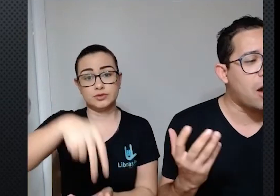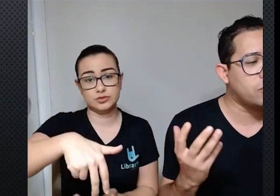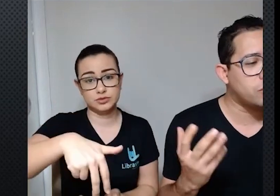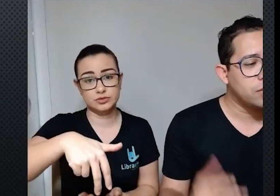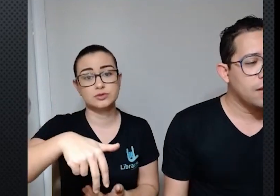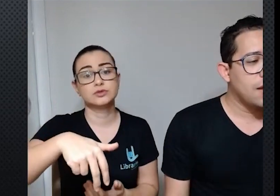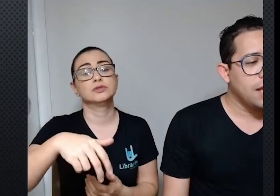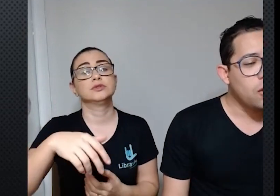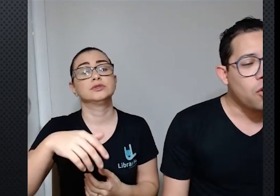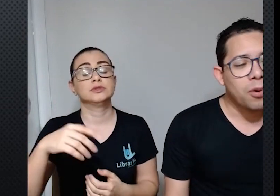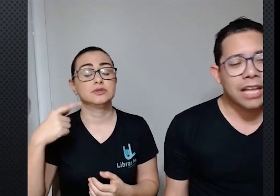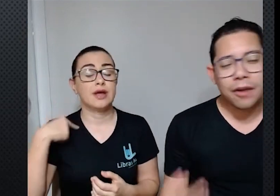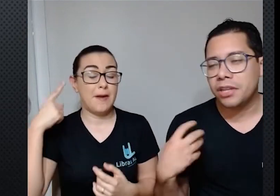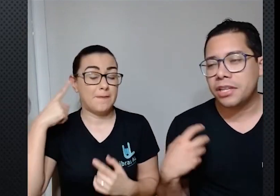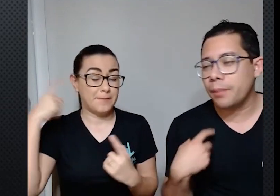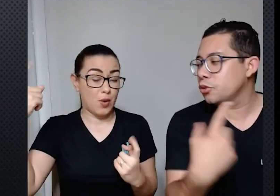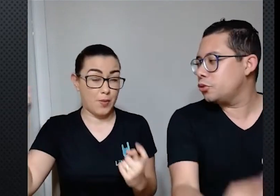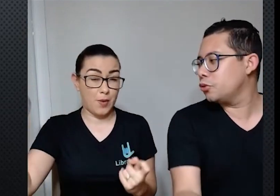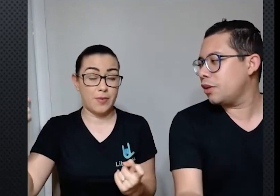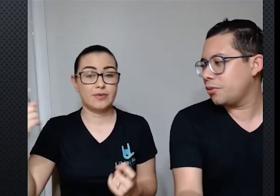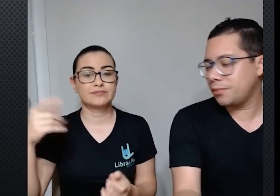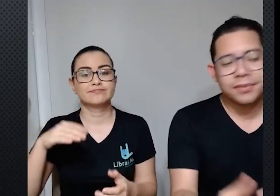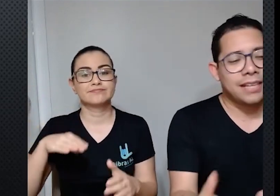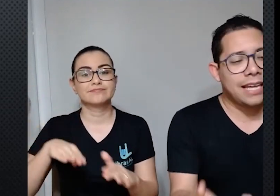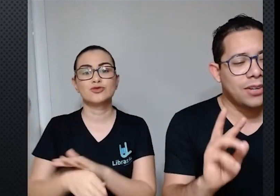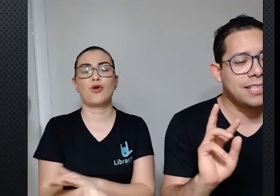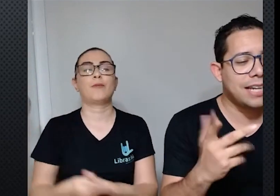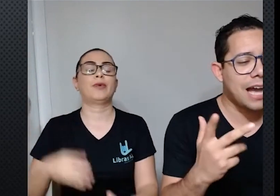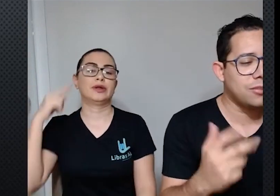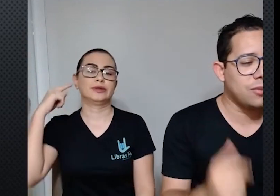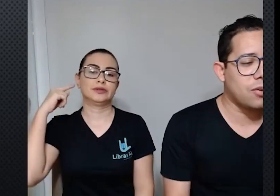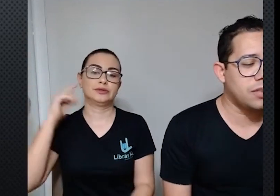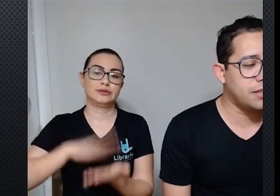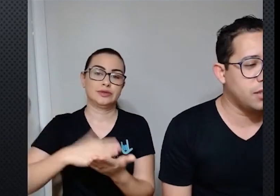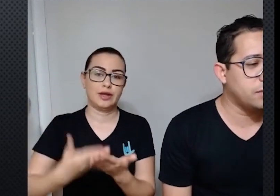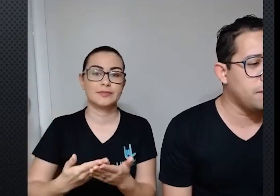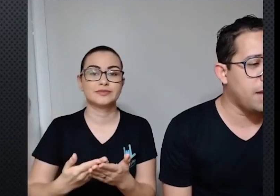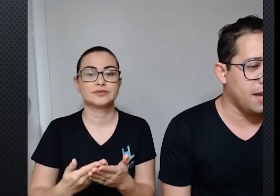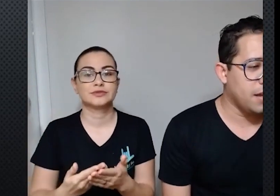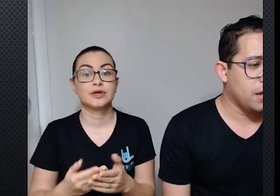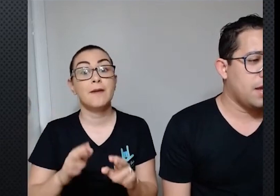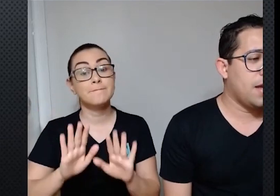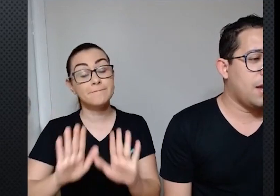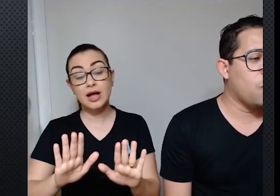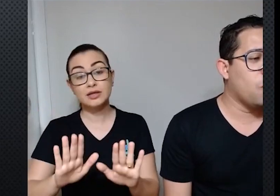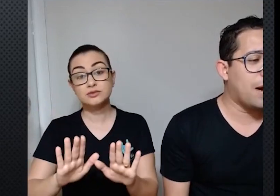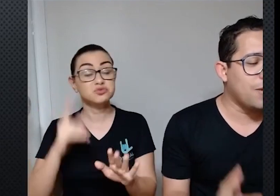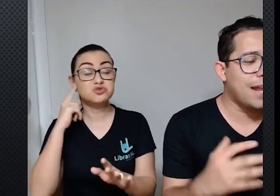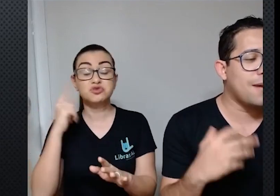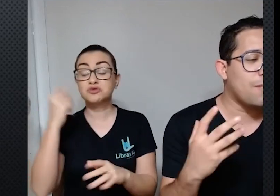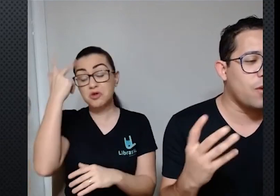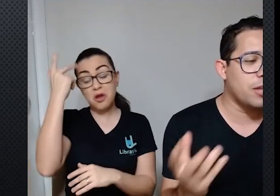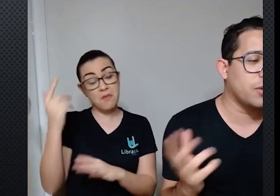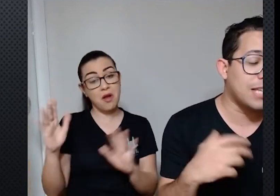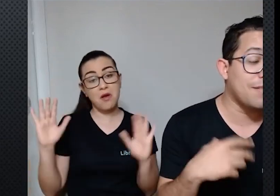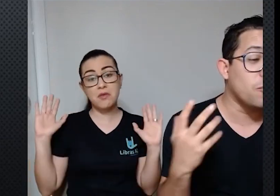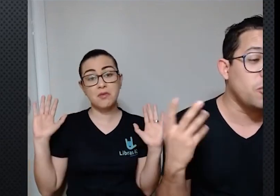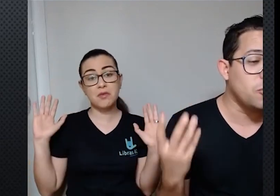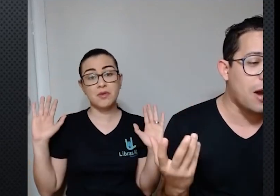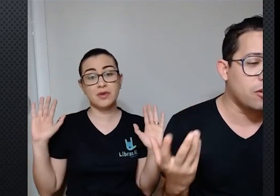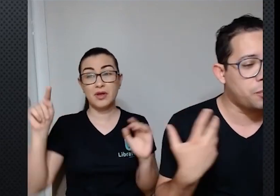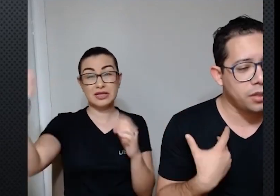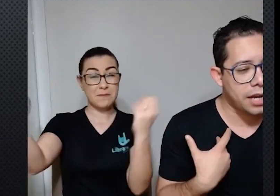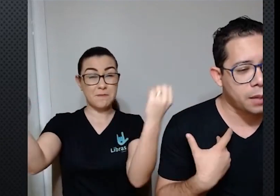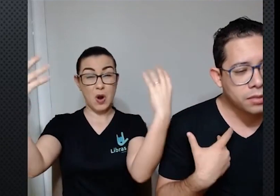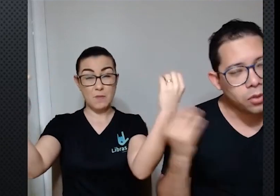ficava alto, incomodava o intérprete e o surdo não, né? Então nesse caso aconteceu também. O barulho o retorno estava